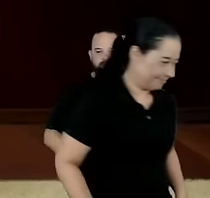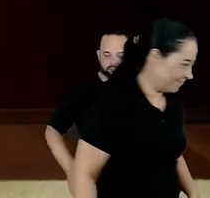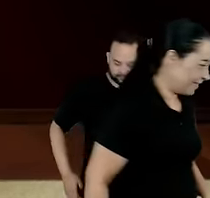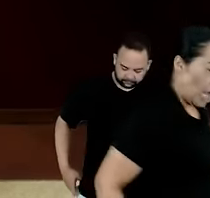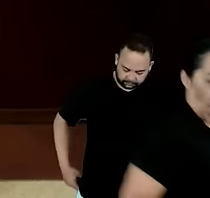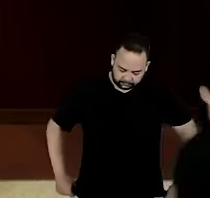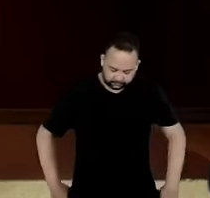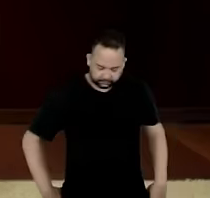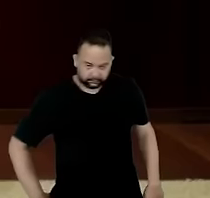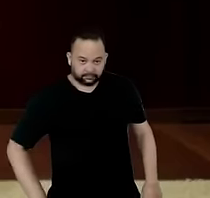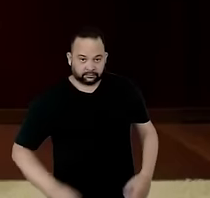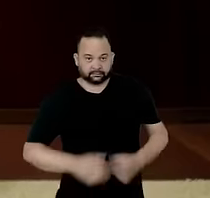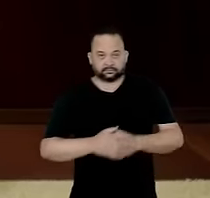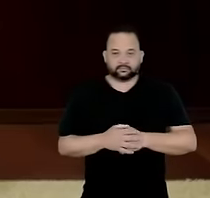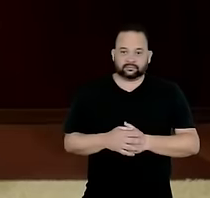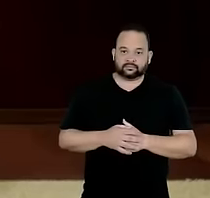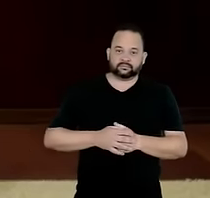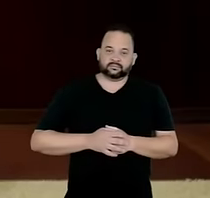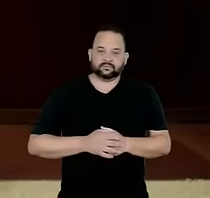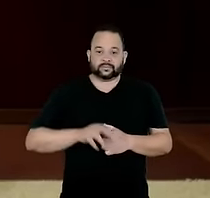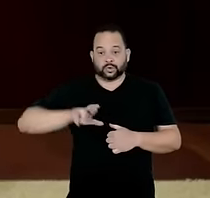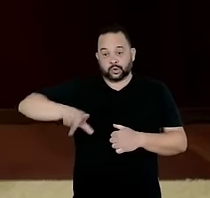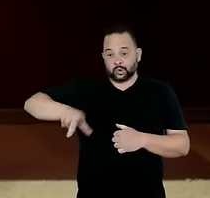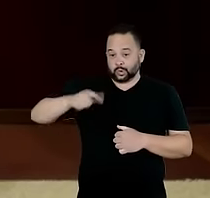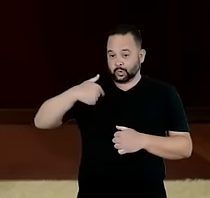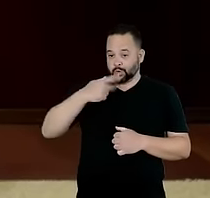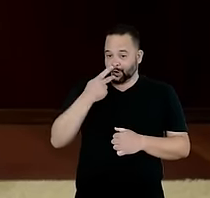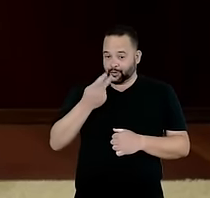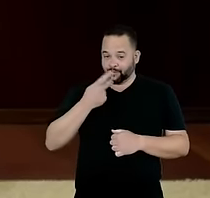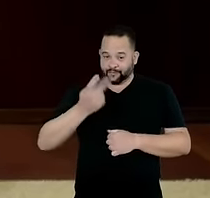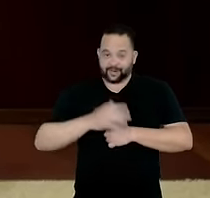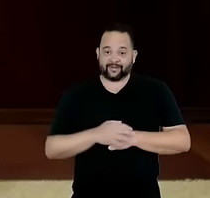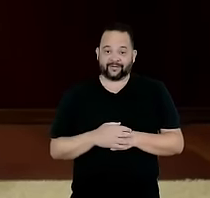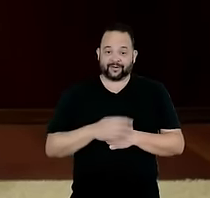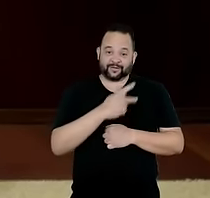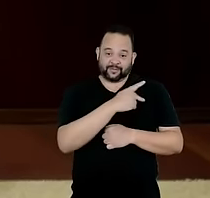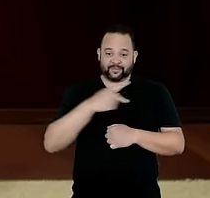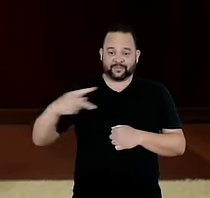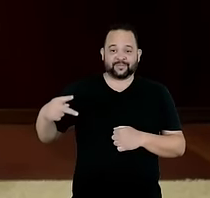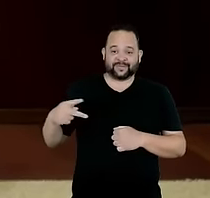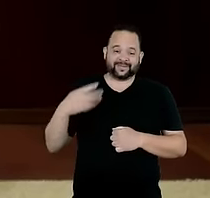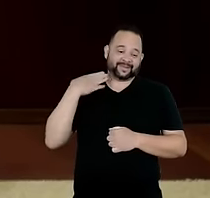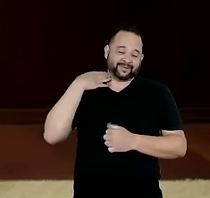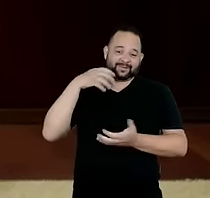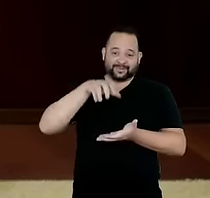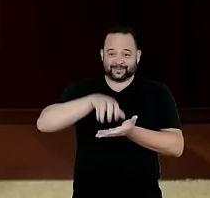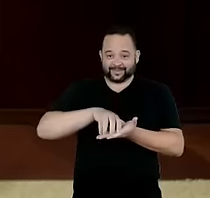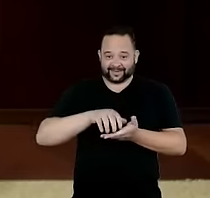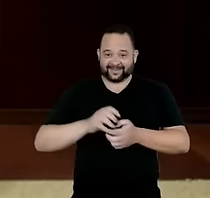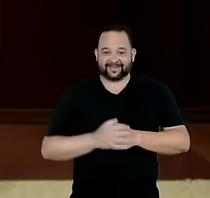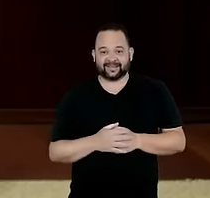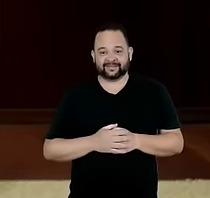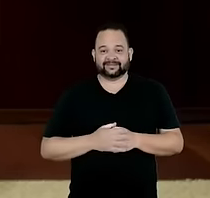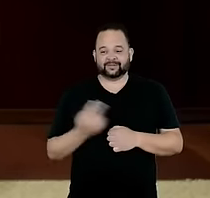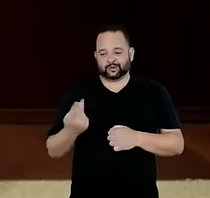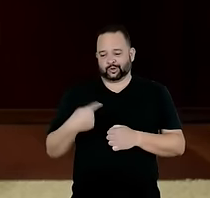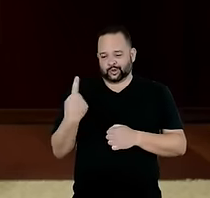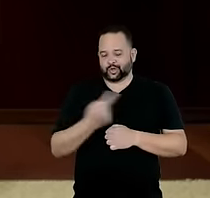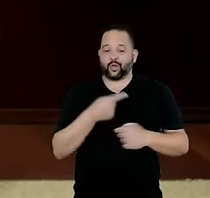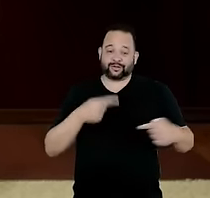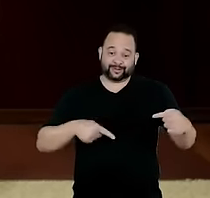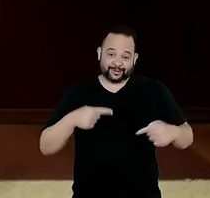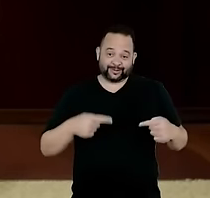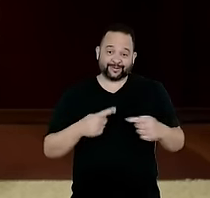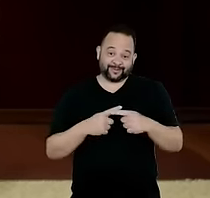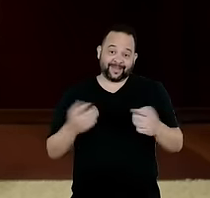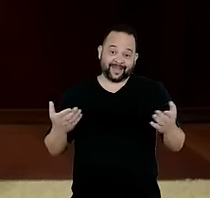é o presidente do Banco Central falando então mas a gente já fala muito isso é a gente fala mas agora agora não tem questionamento e